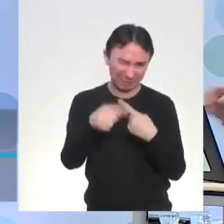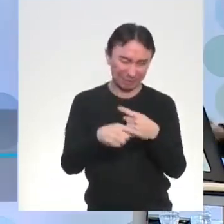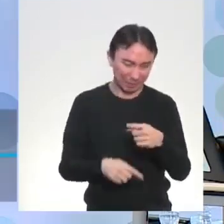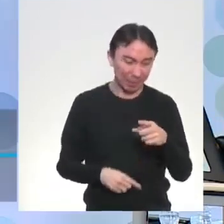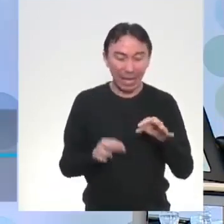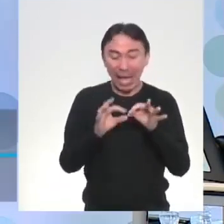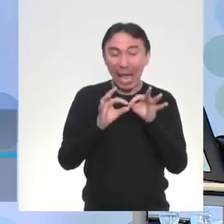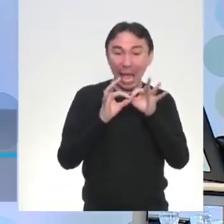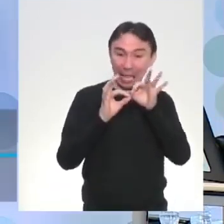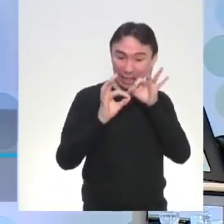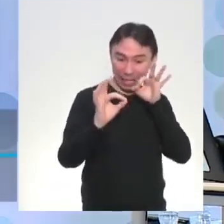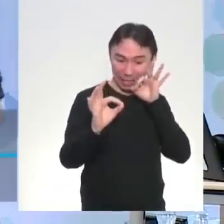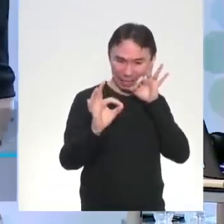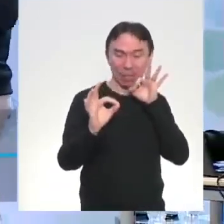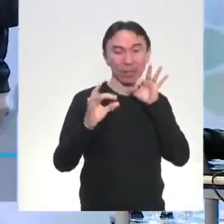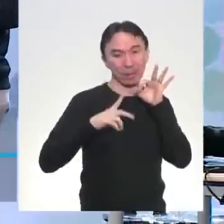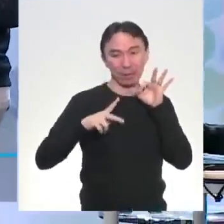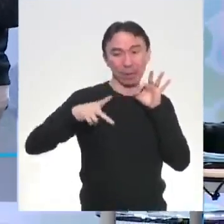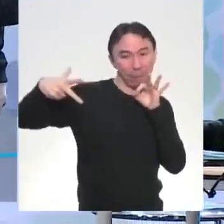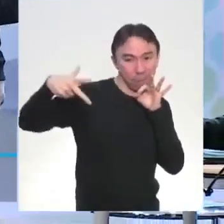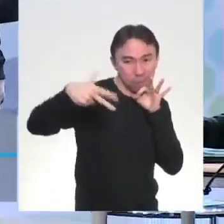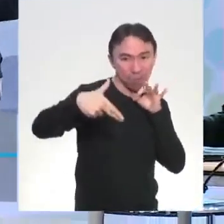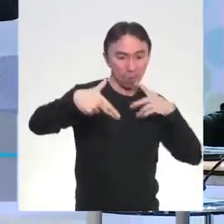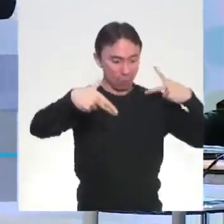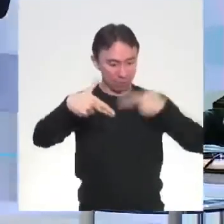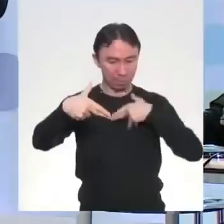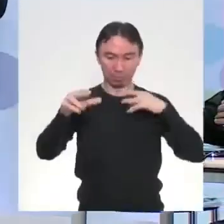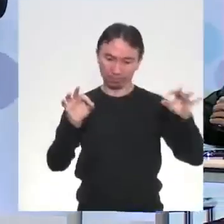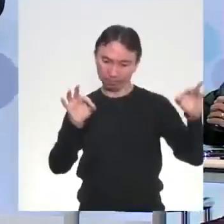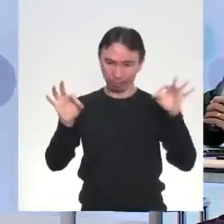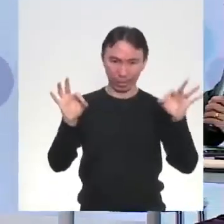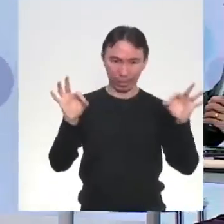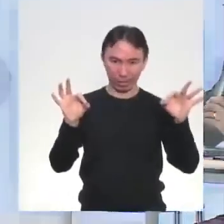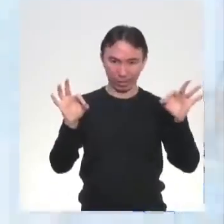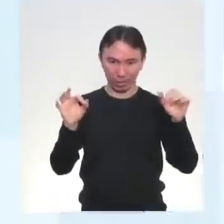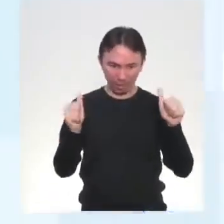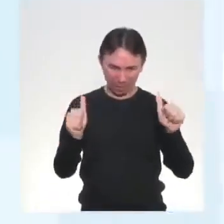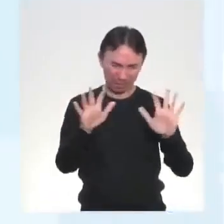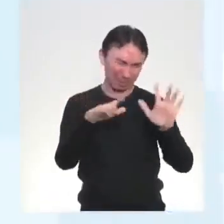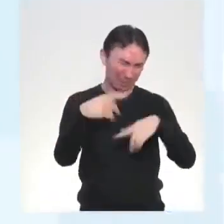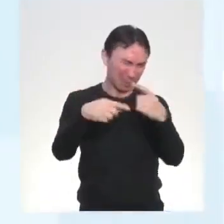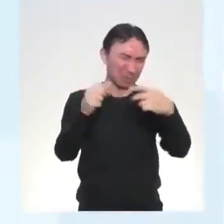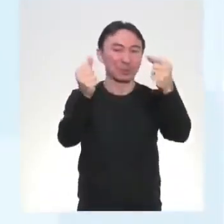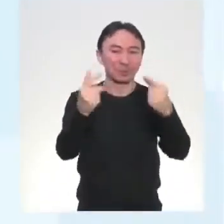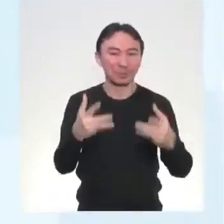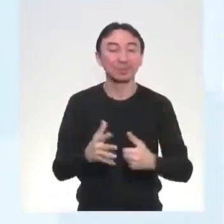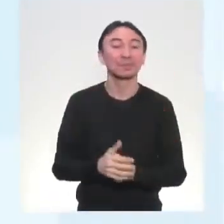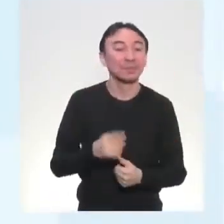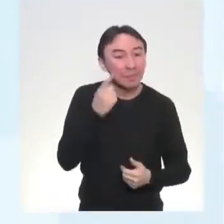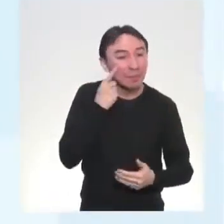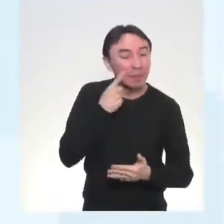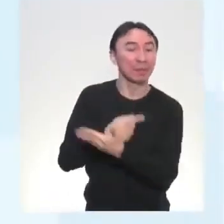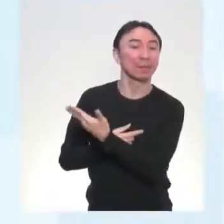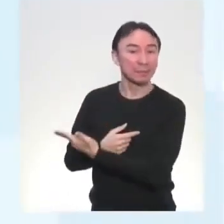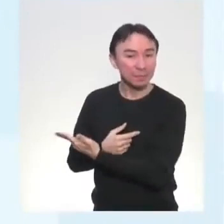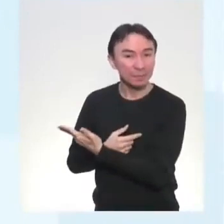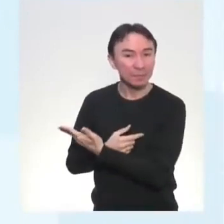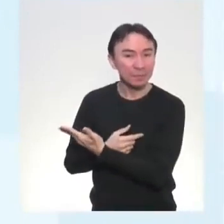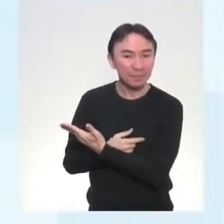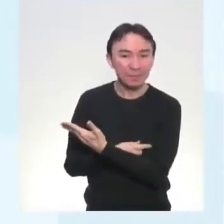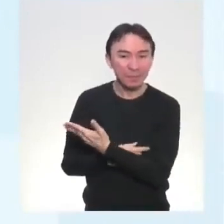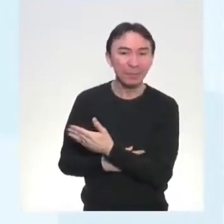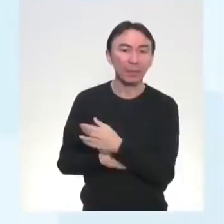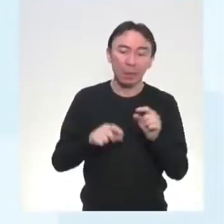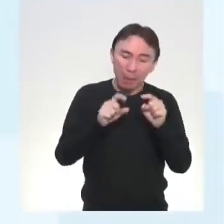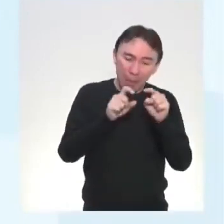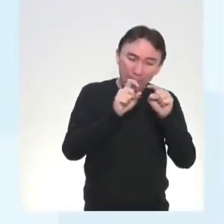mais profundamente disso já já. Então dá uma olhadinha, ó. Isso que foi traçado, ó, o conjunto de infinitos pontos, pode formar uma